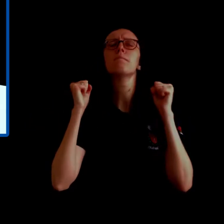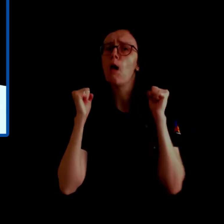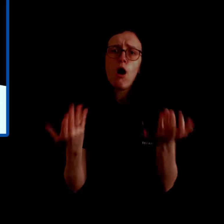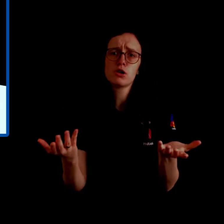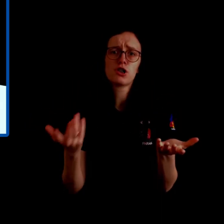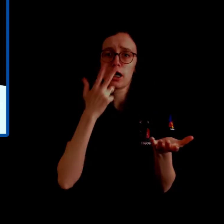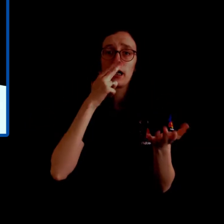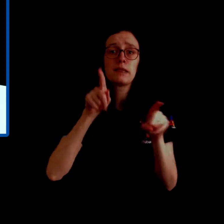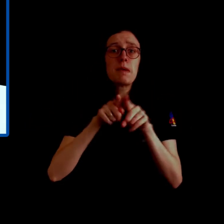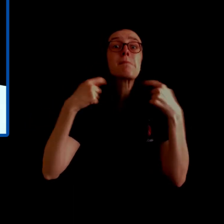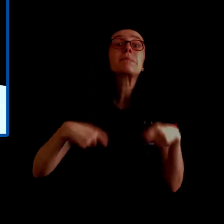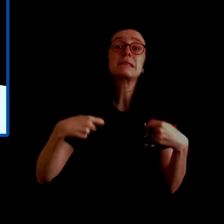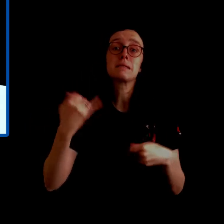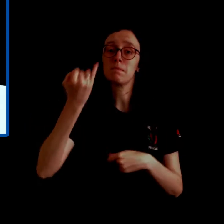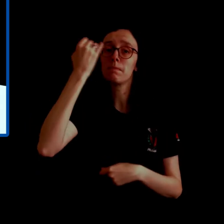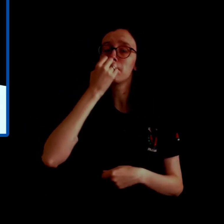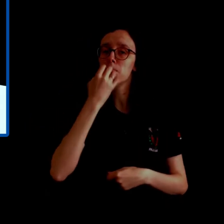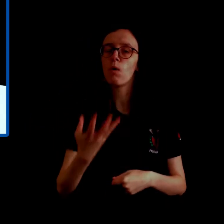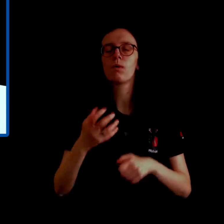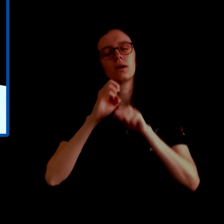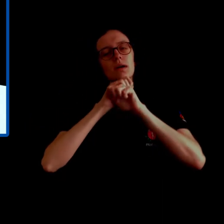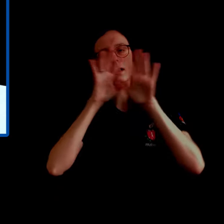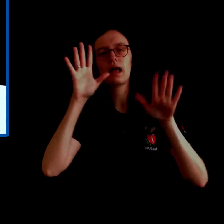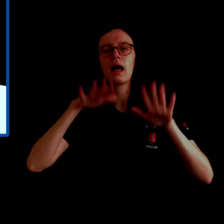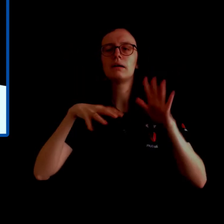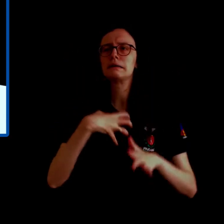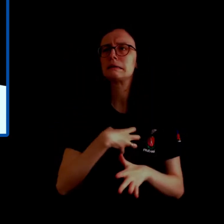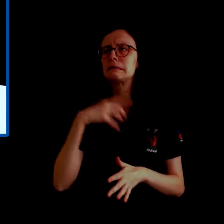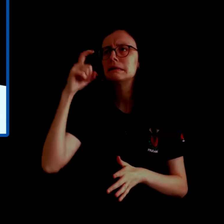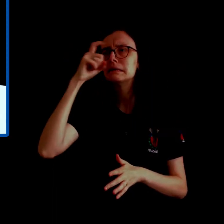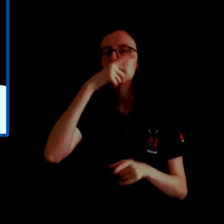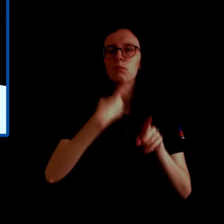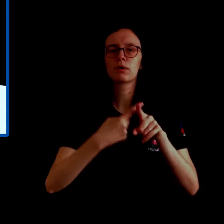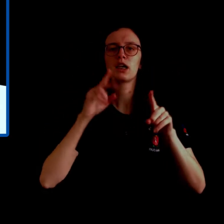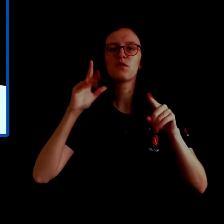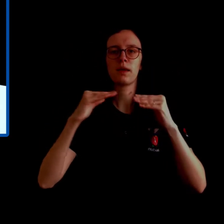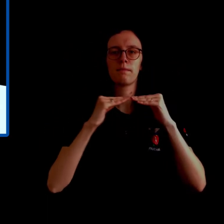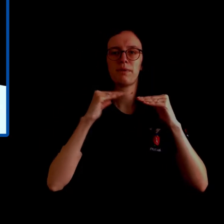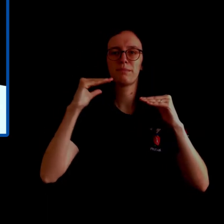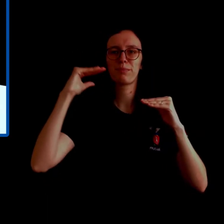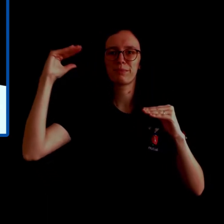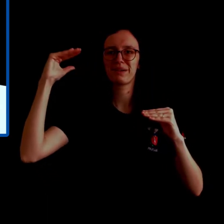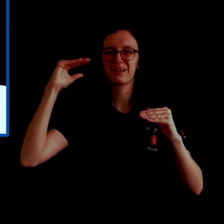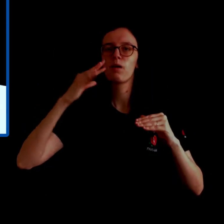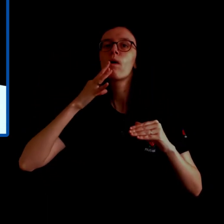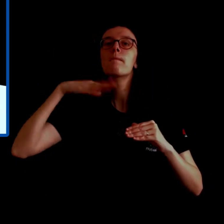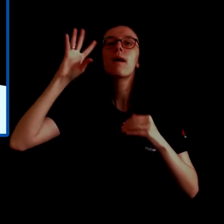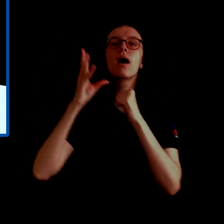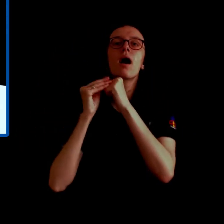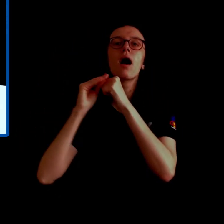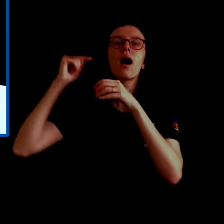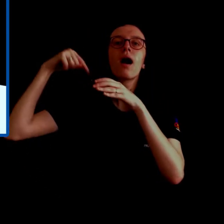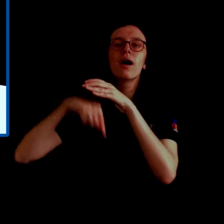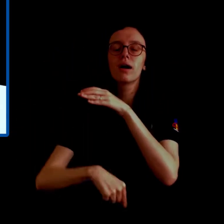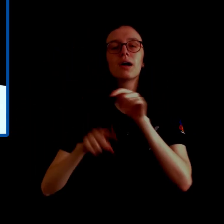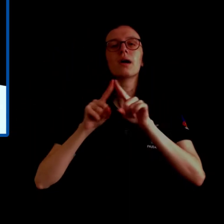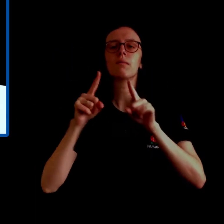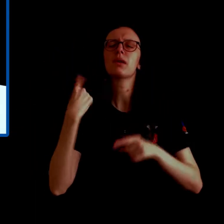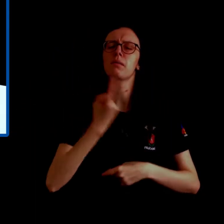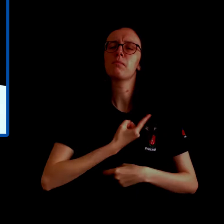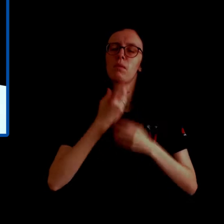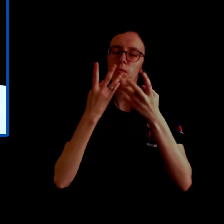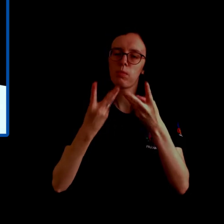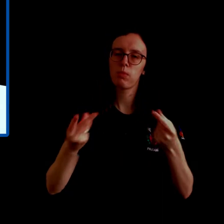deve, tá? Pode e deve. É claro que pode ter alguma dificuldade no começo? Pode, mas depois a gente vai sanar